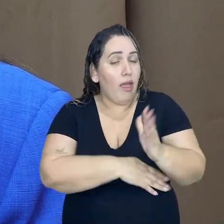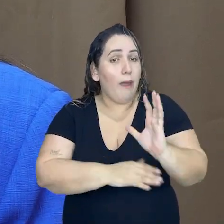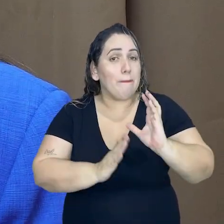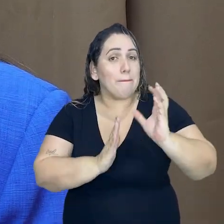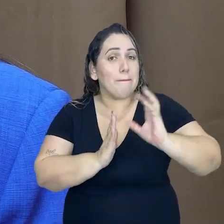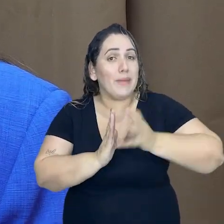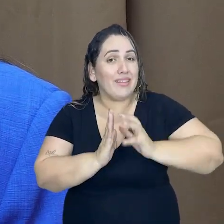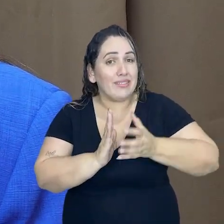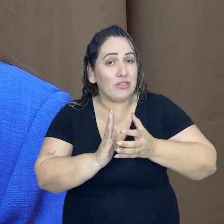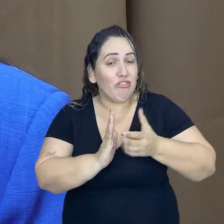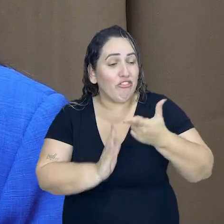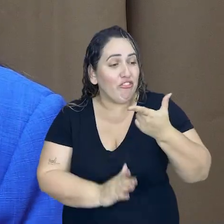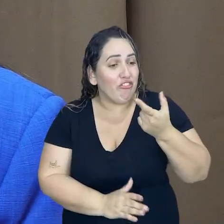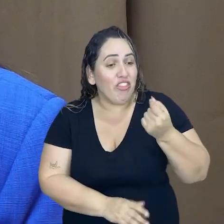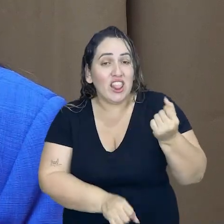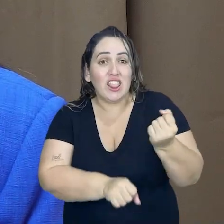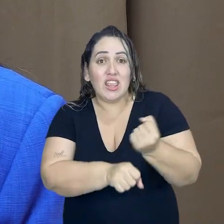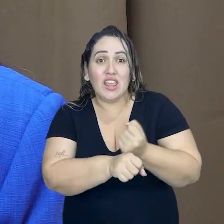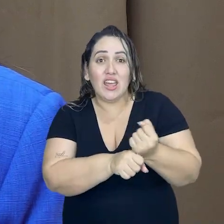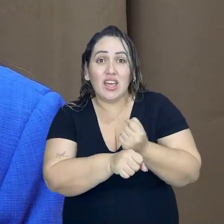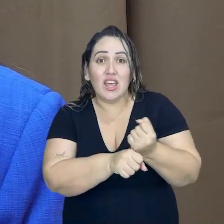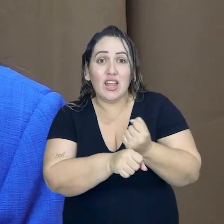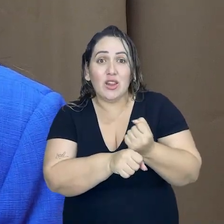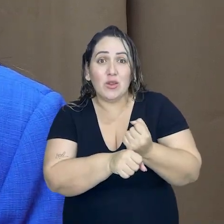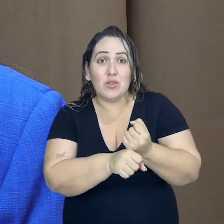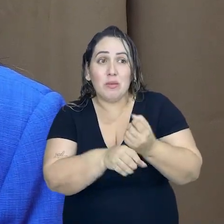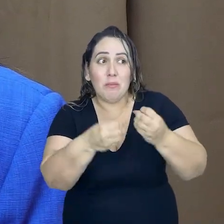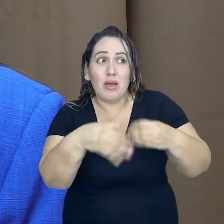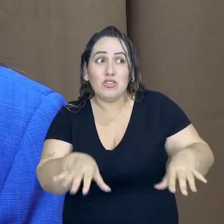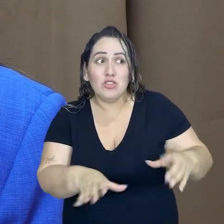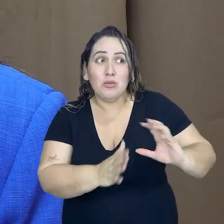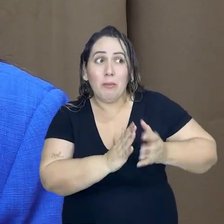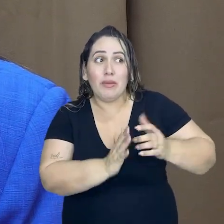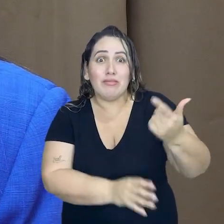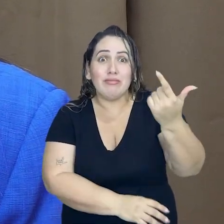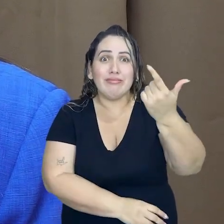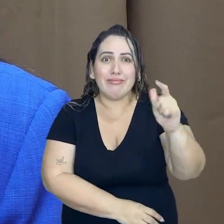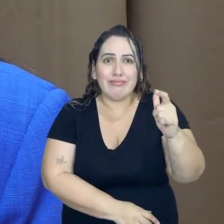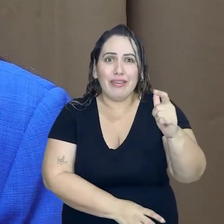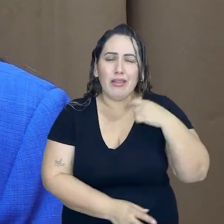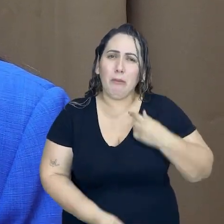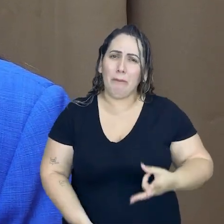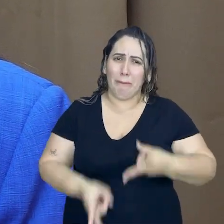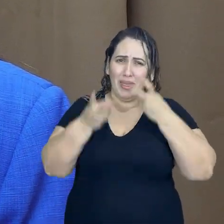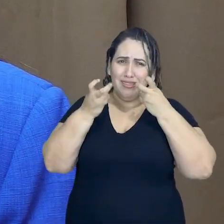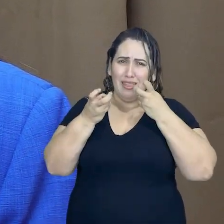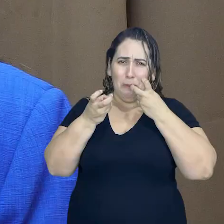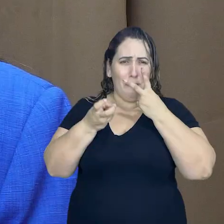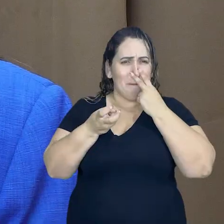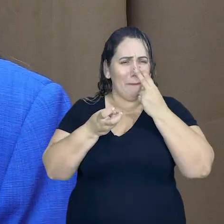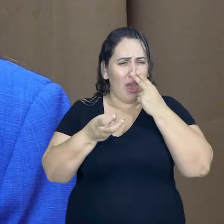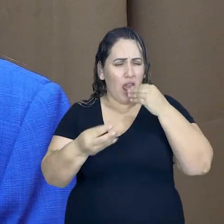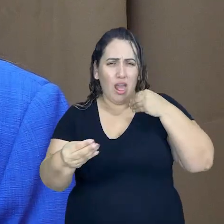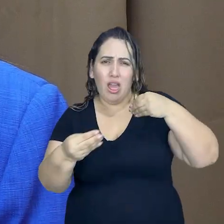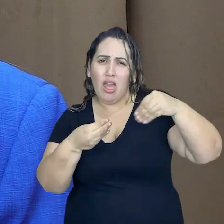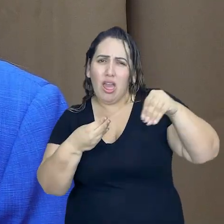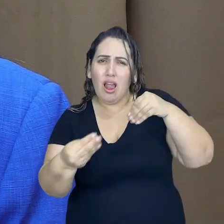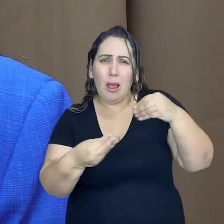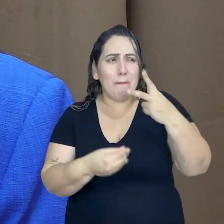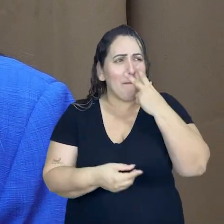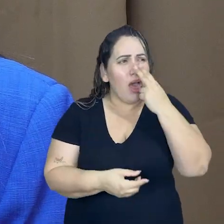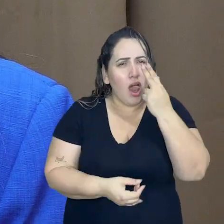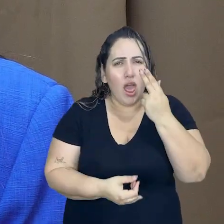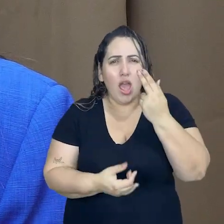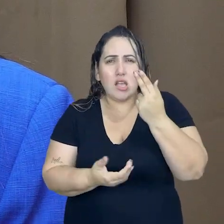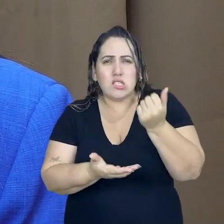anos. Nossa! Entendeu? Você vê que é o uso da mulher, entendeu? O uso da mulher como realmente